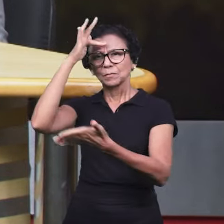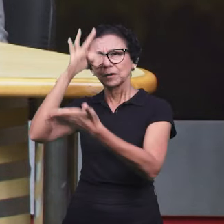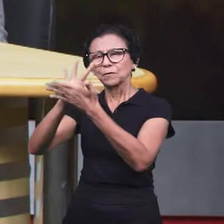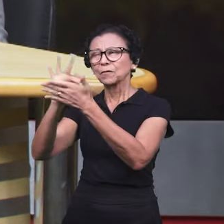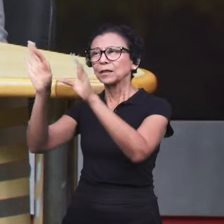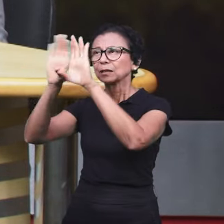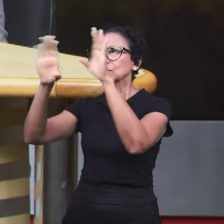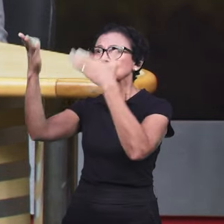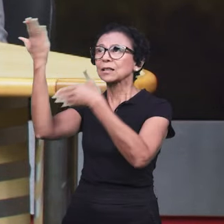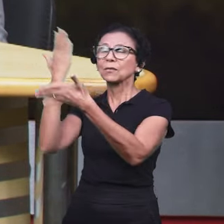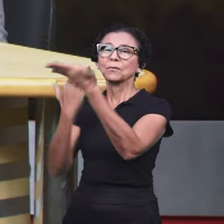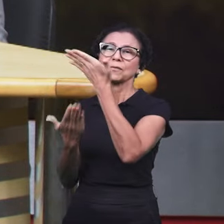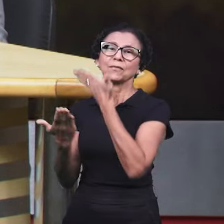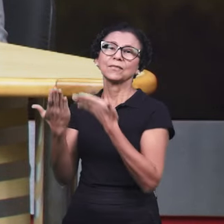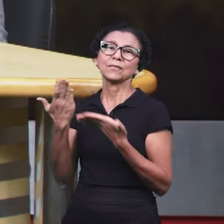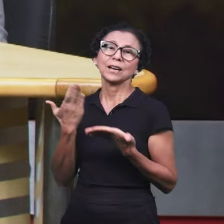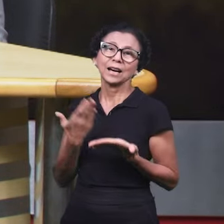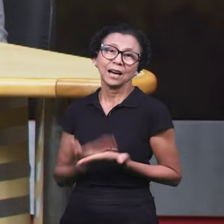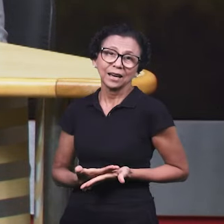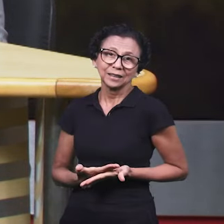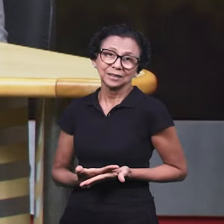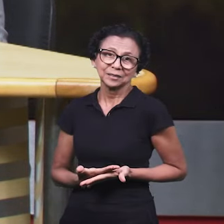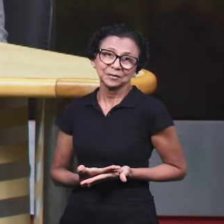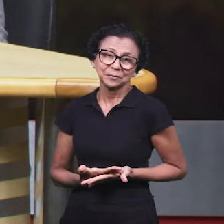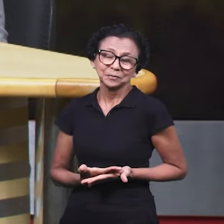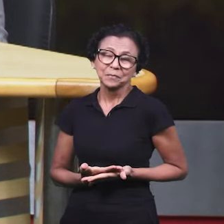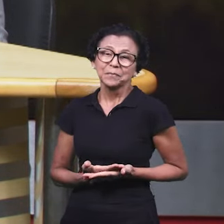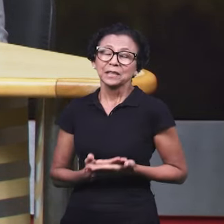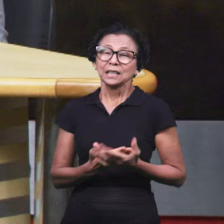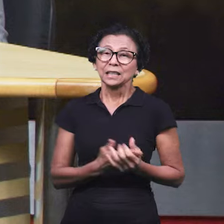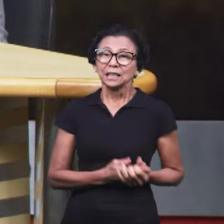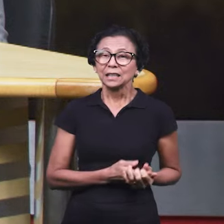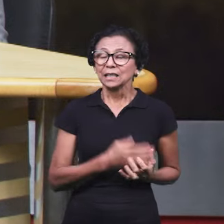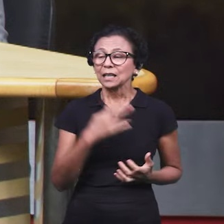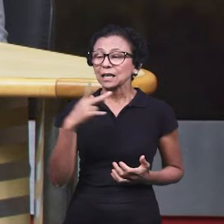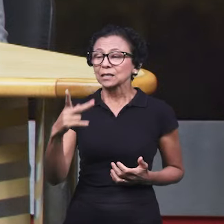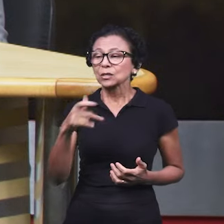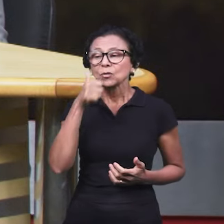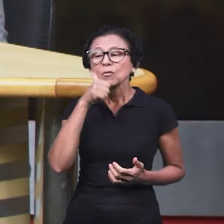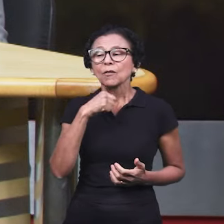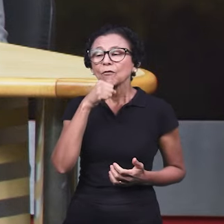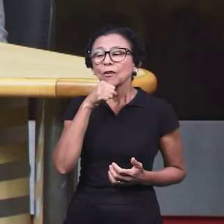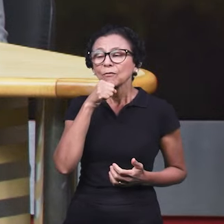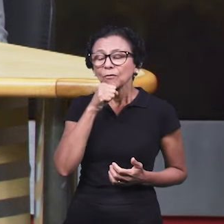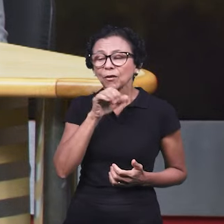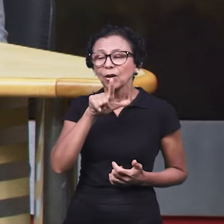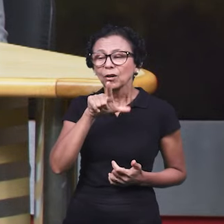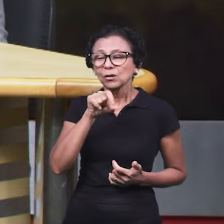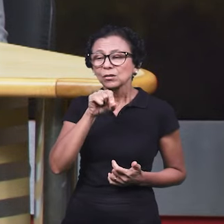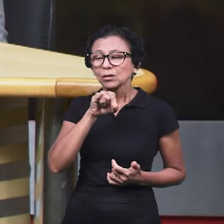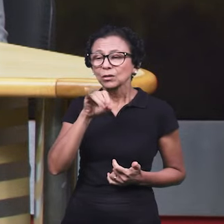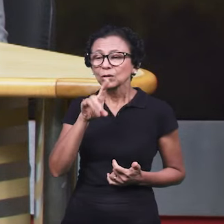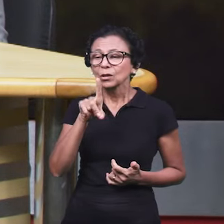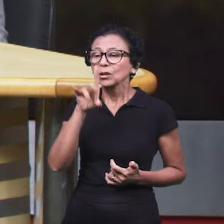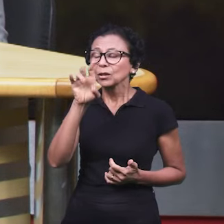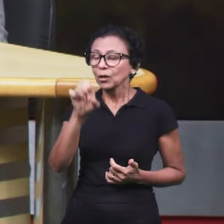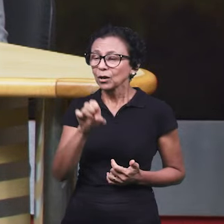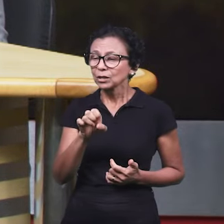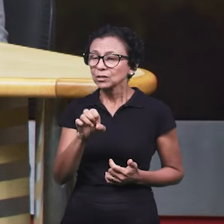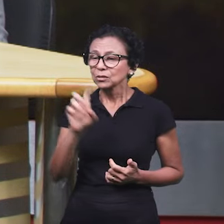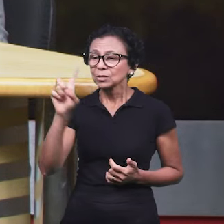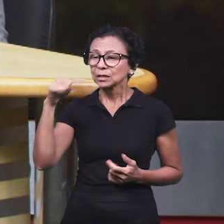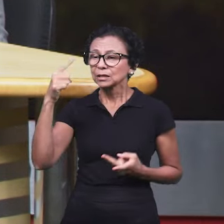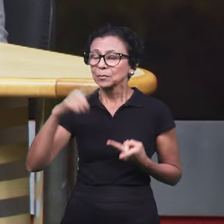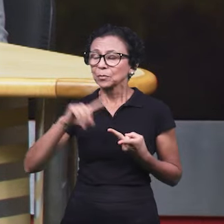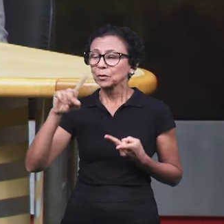eternidade né que acó habitou primeiro na sua avó Lloyd e depois na sua mãe Eunice